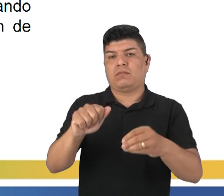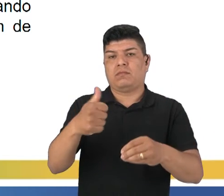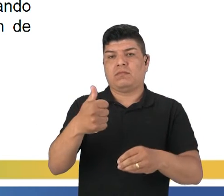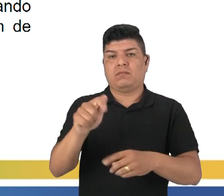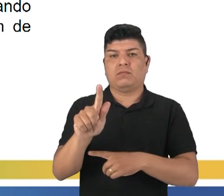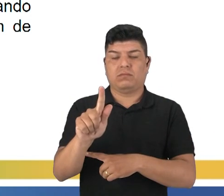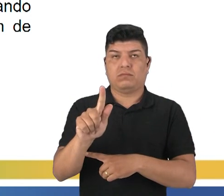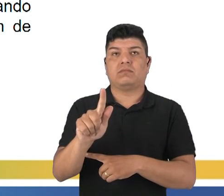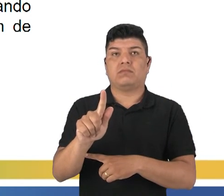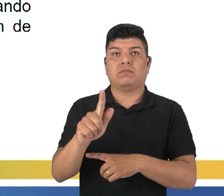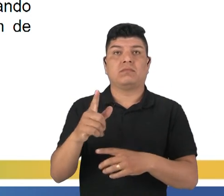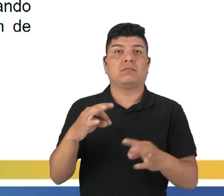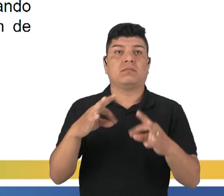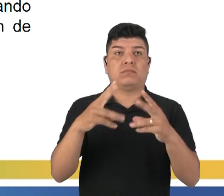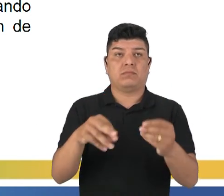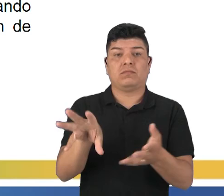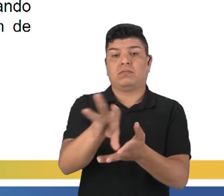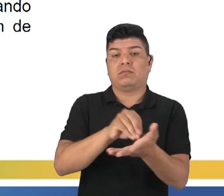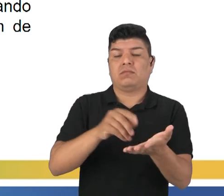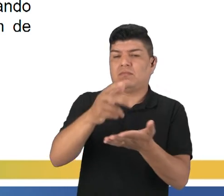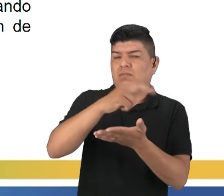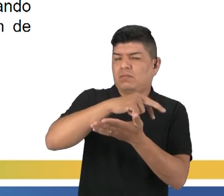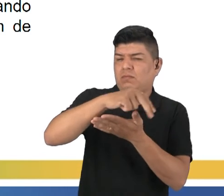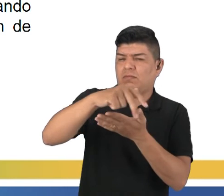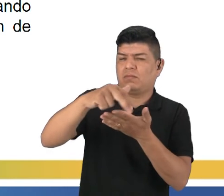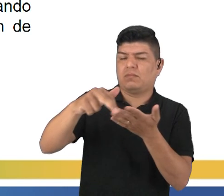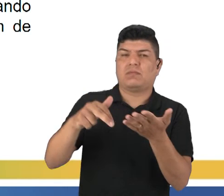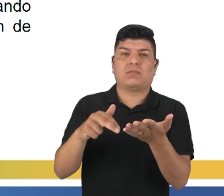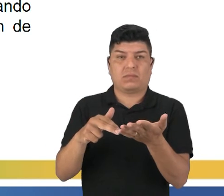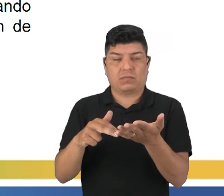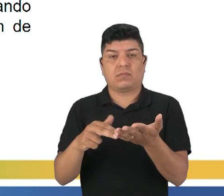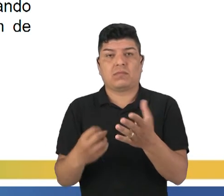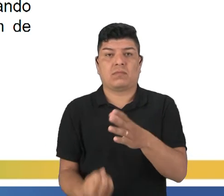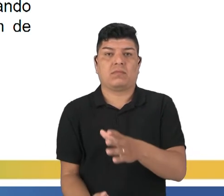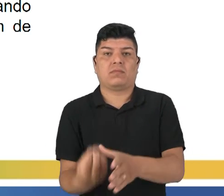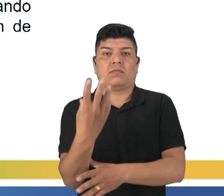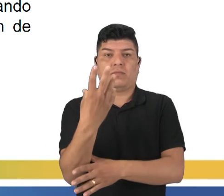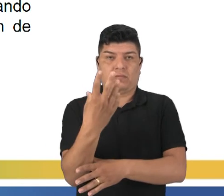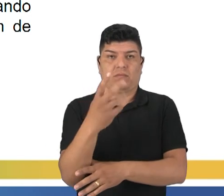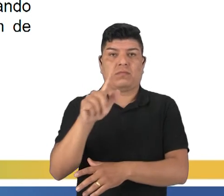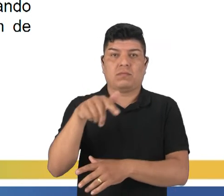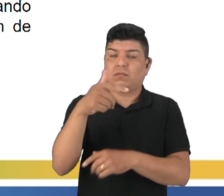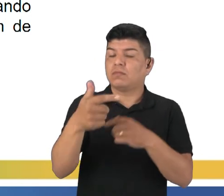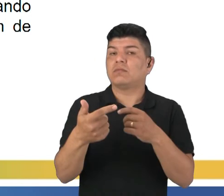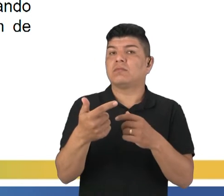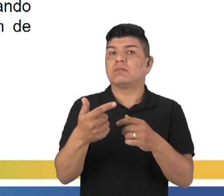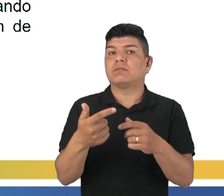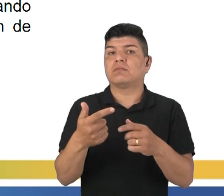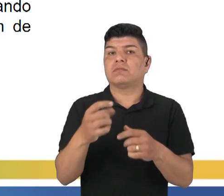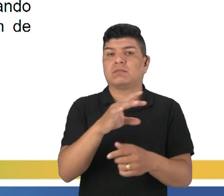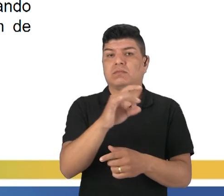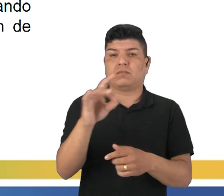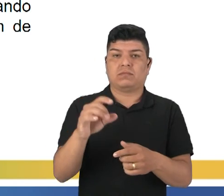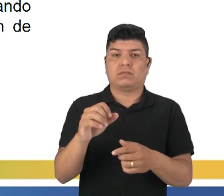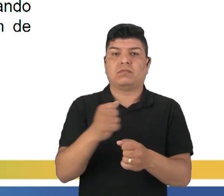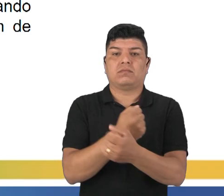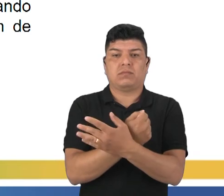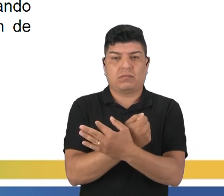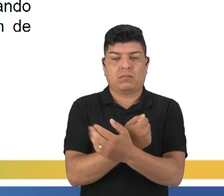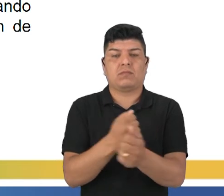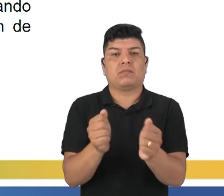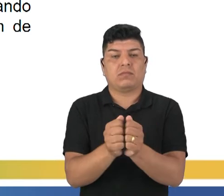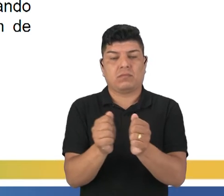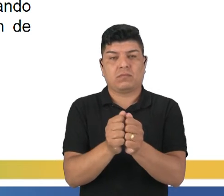AUG. Essa operação ela é repetida várias vezes, formando a cadeia polipeptídica, ou seja, formando a cadeia de